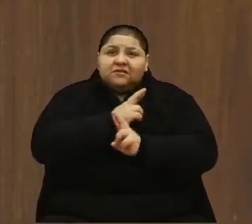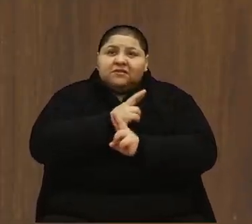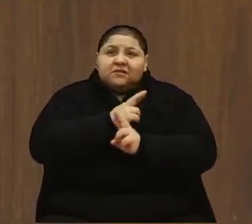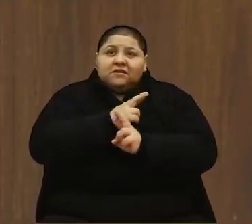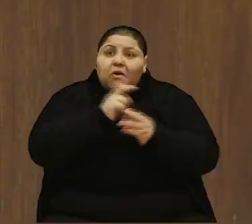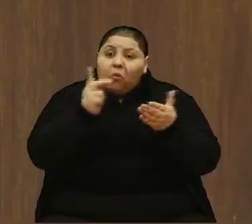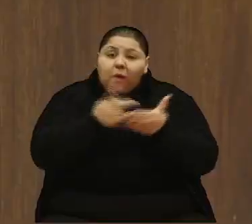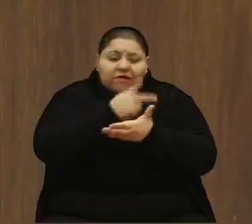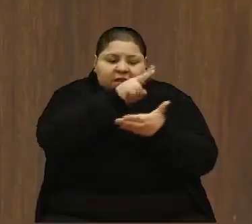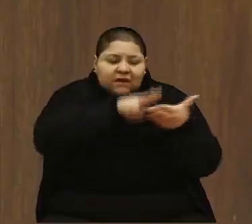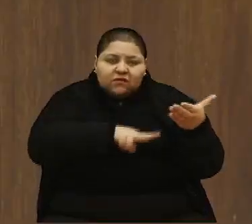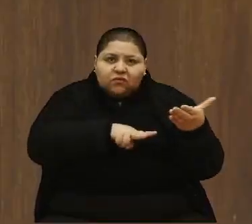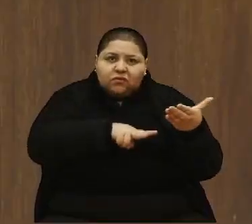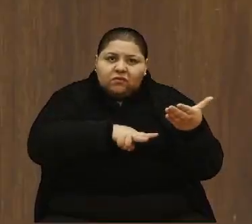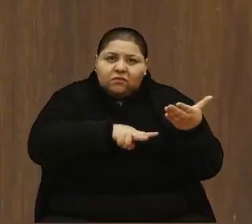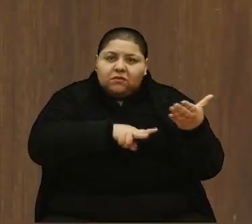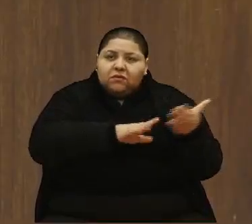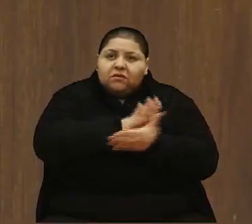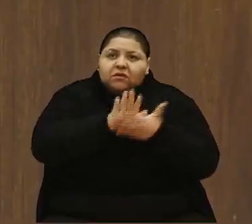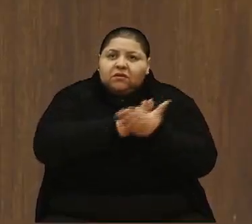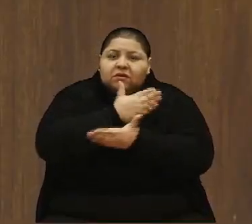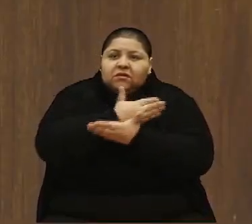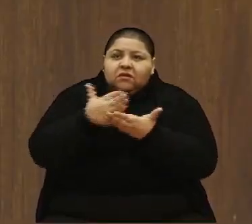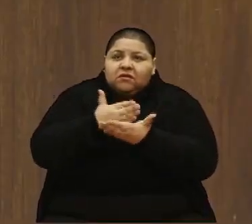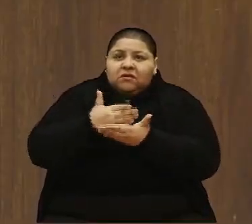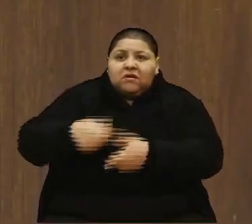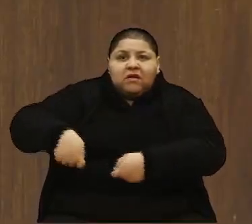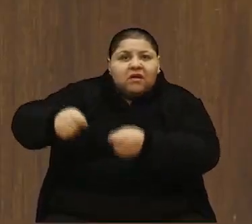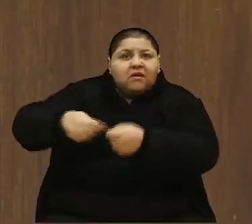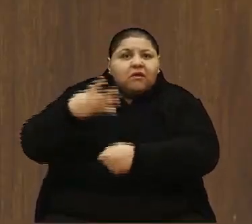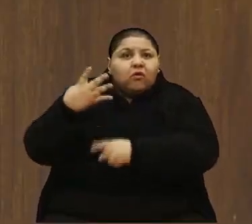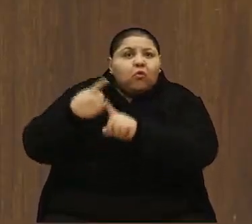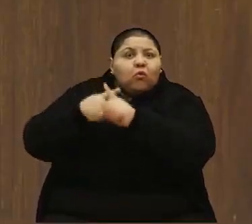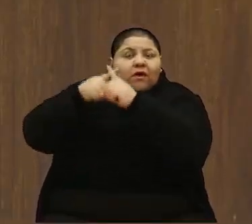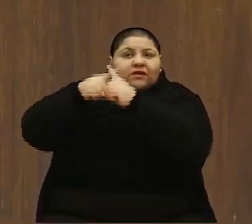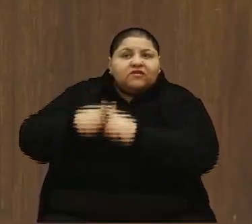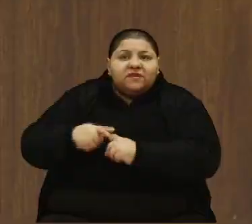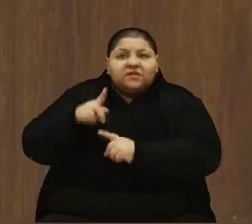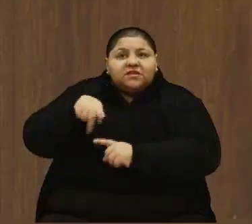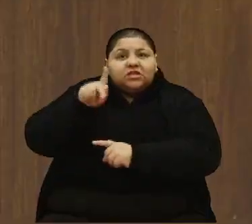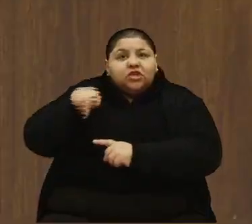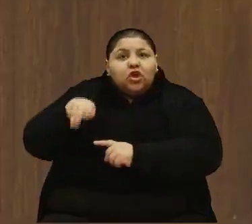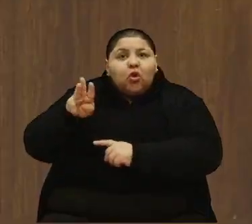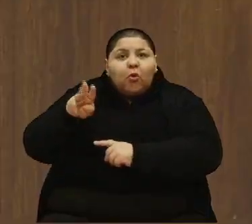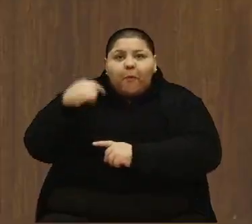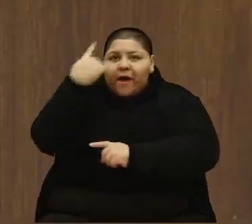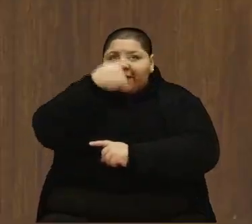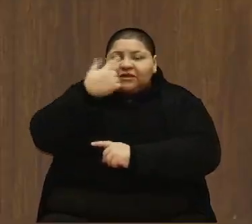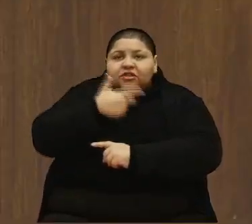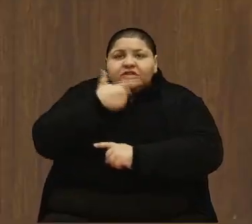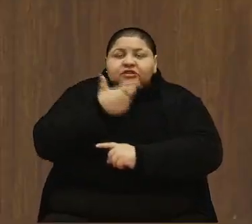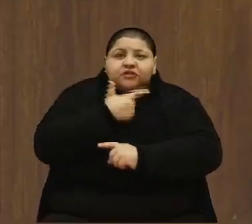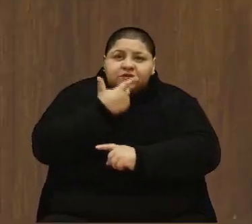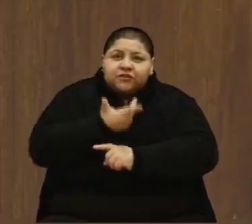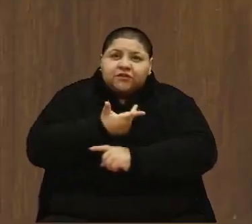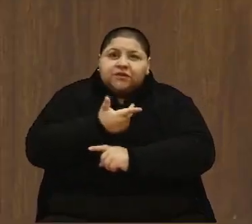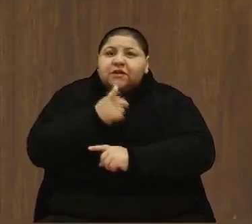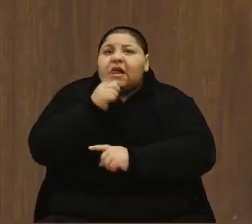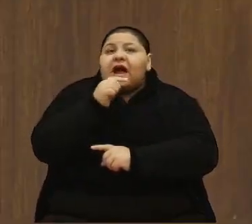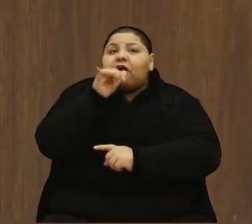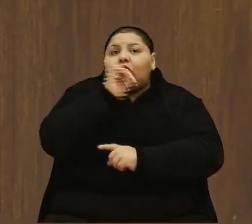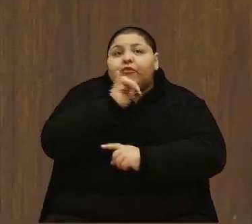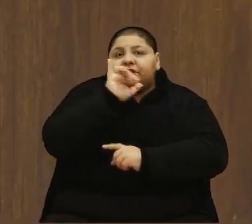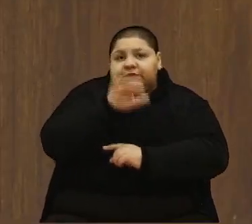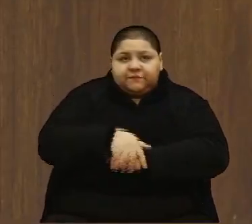leitura. Ninguém começou a gastar 4 vezes mais quilowatts. Quando a gente tratar da água, por